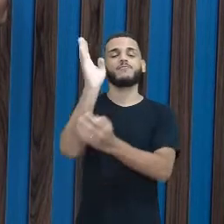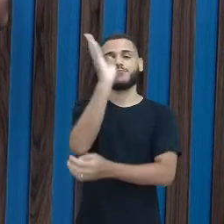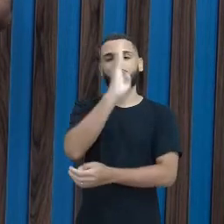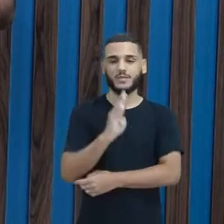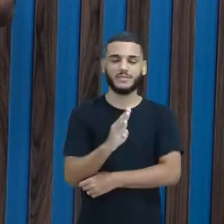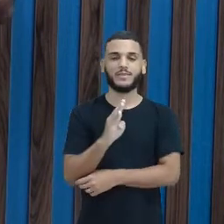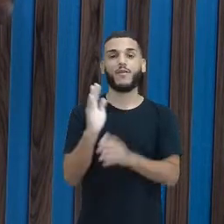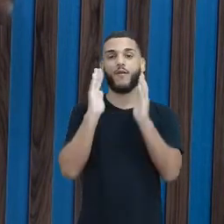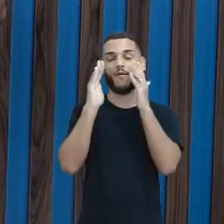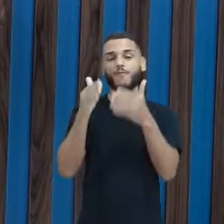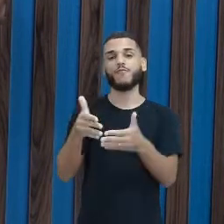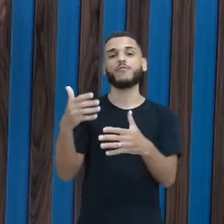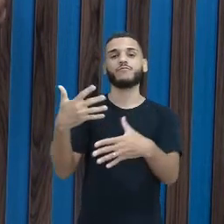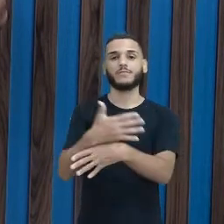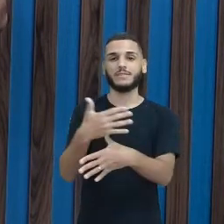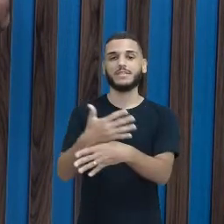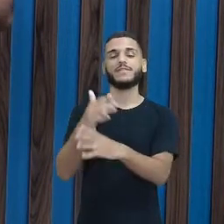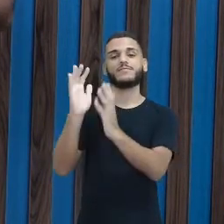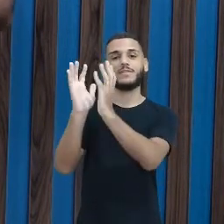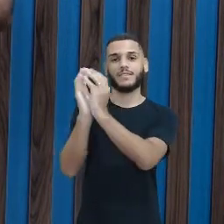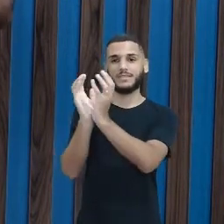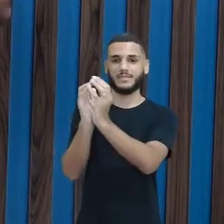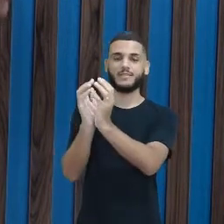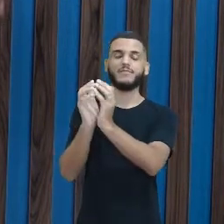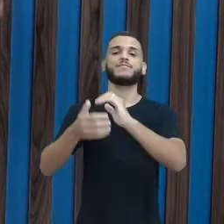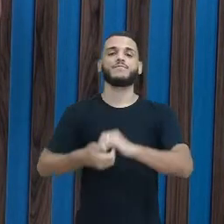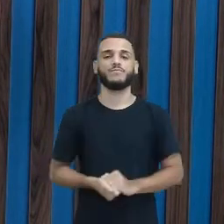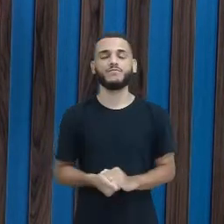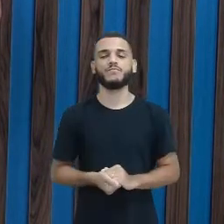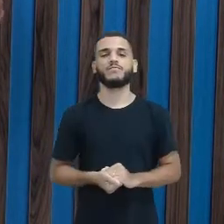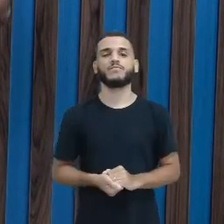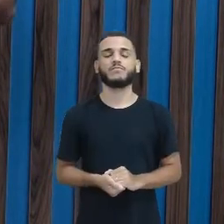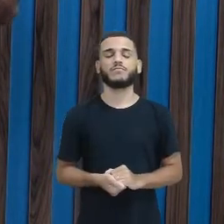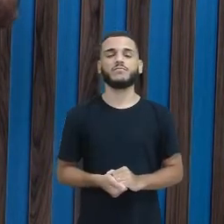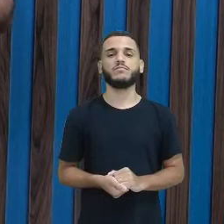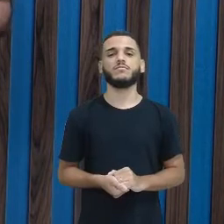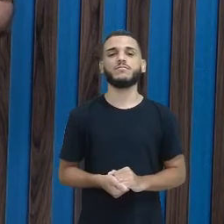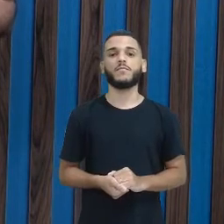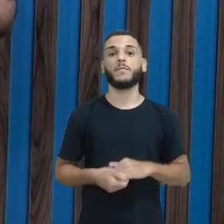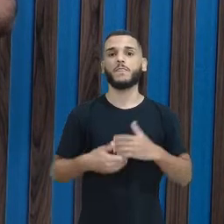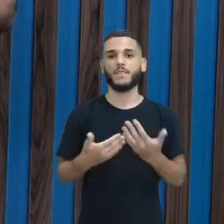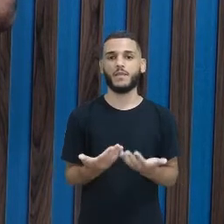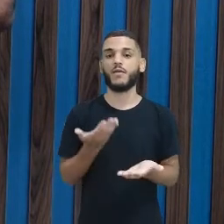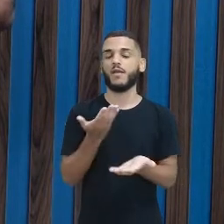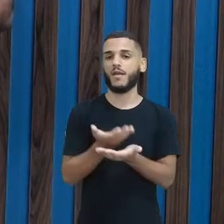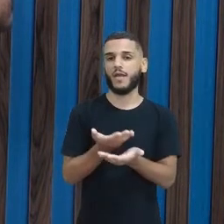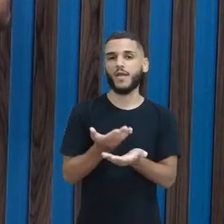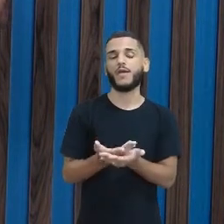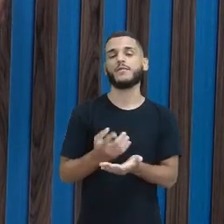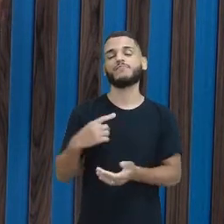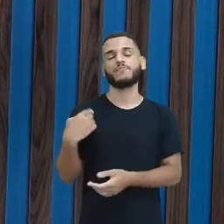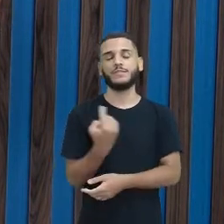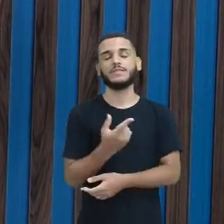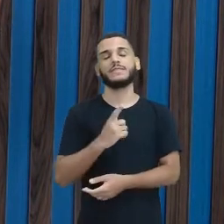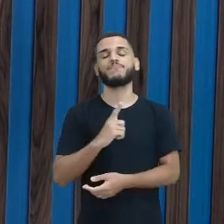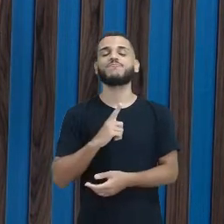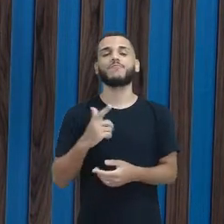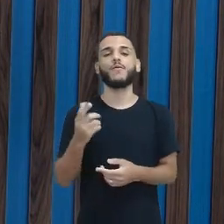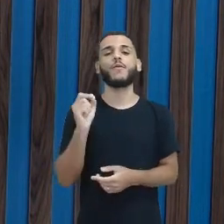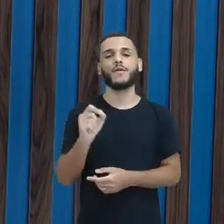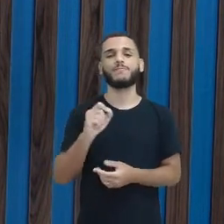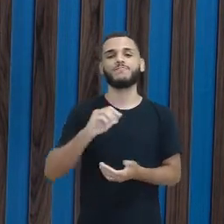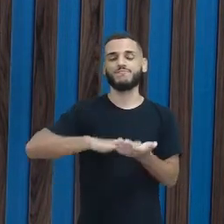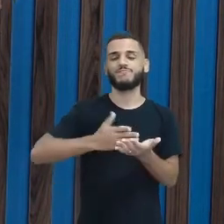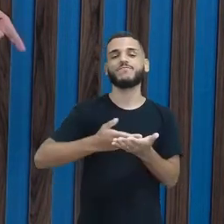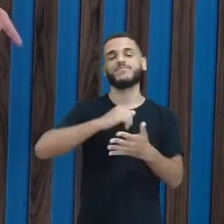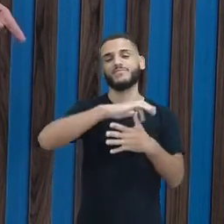discussão para a cidade do Recife na medida que for possível. Para essa aula, nós contamos com a ajuda do Klinsmann, que